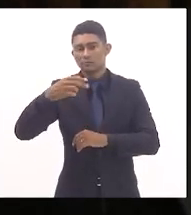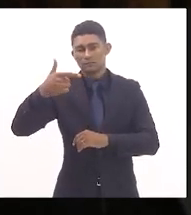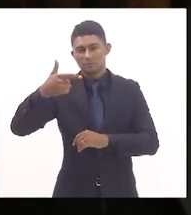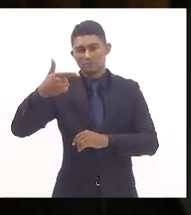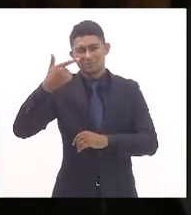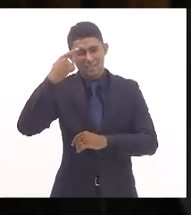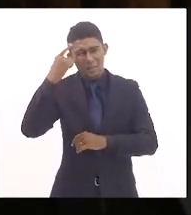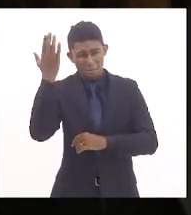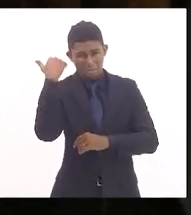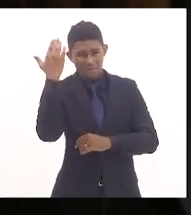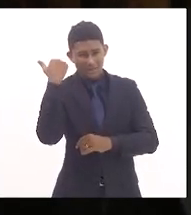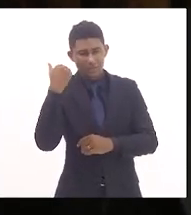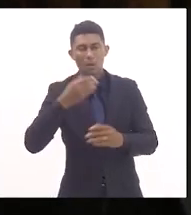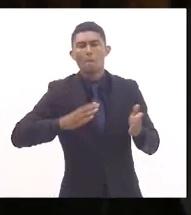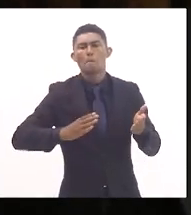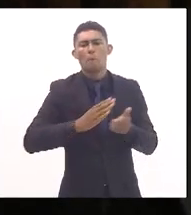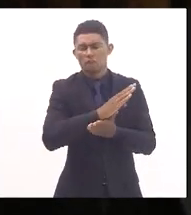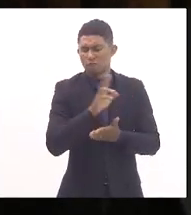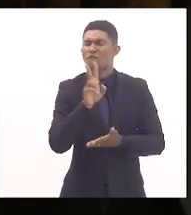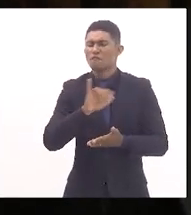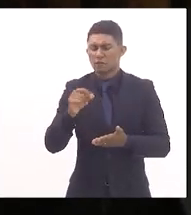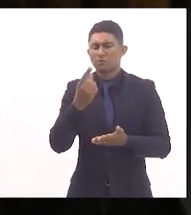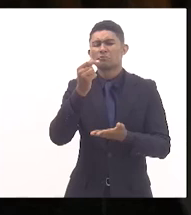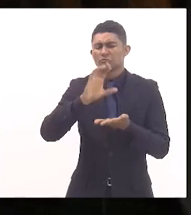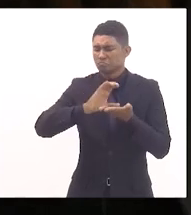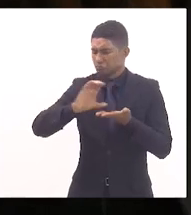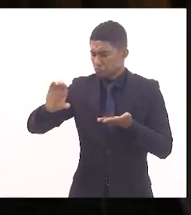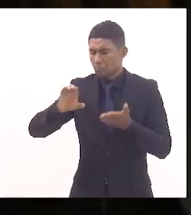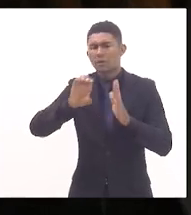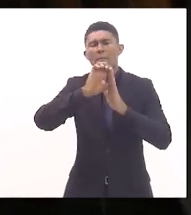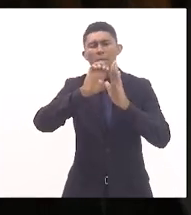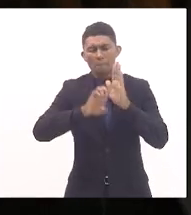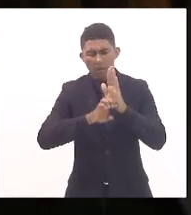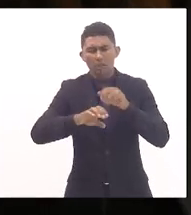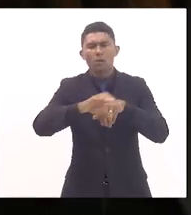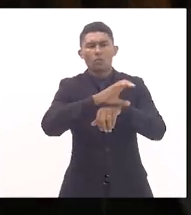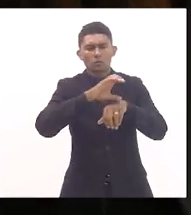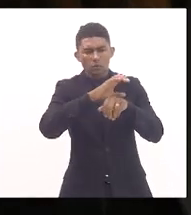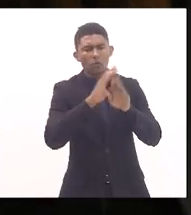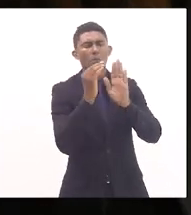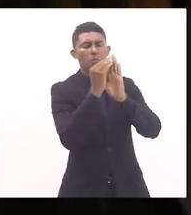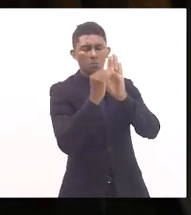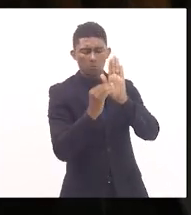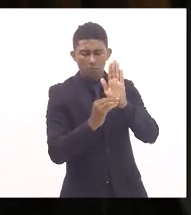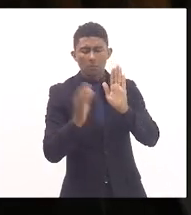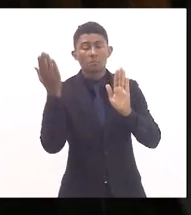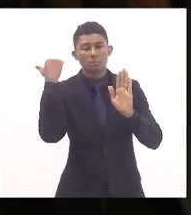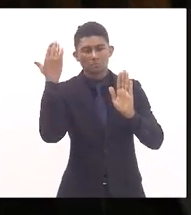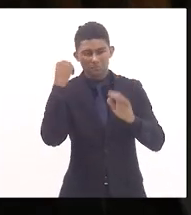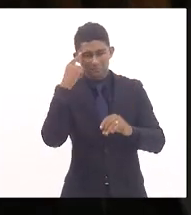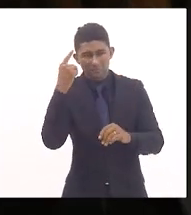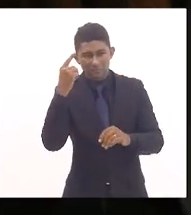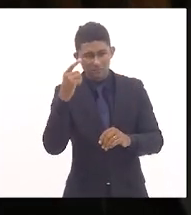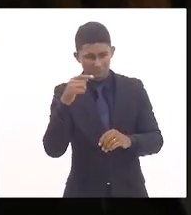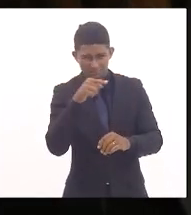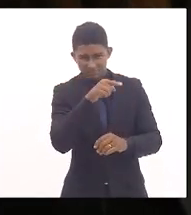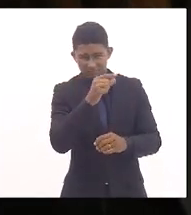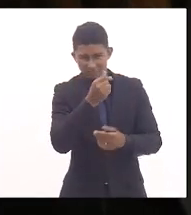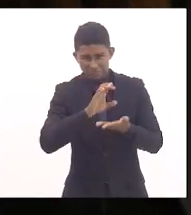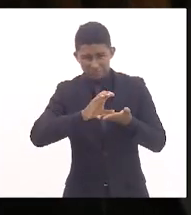aprovou compensações teve emenda constitucional que ele tudo que tem direito EA compensação não